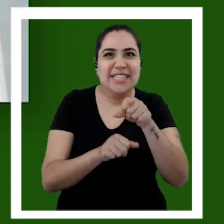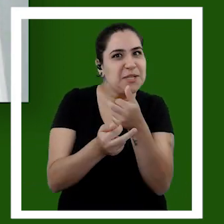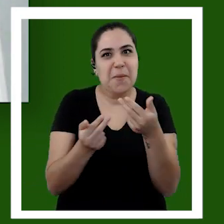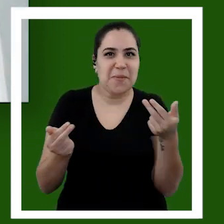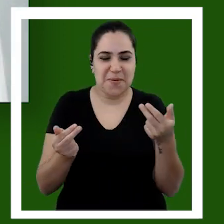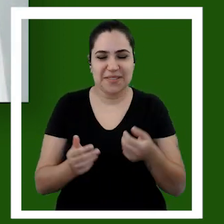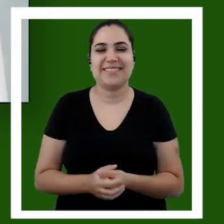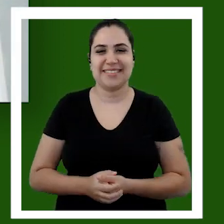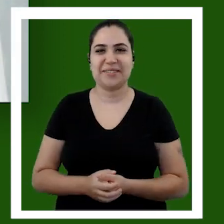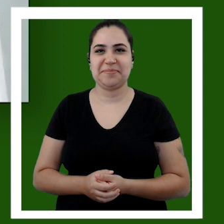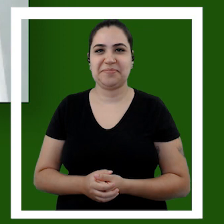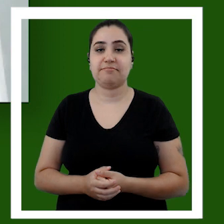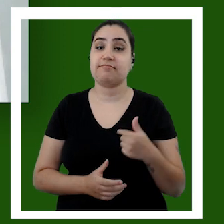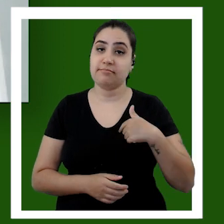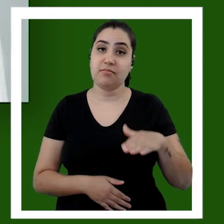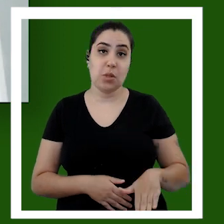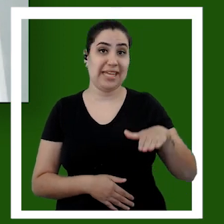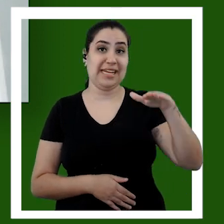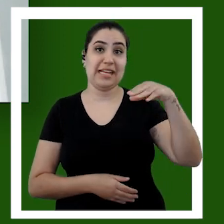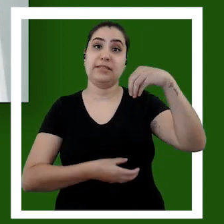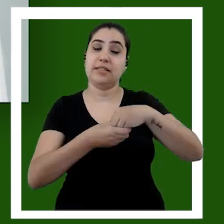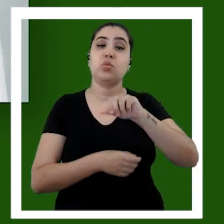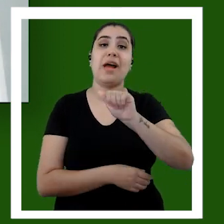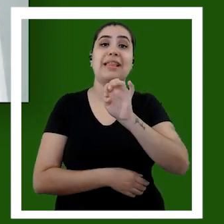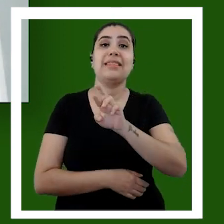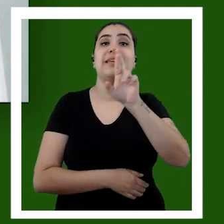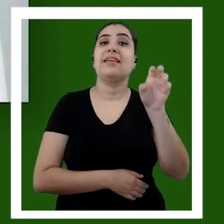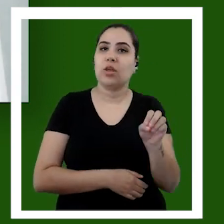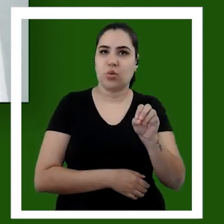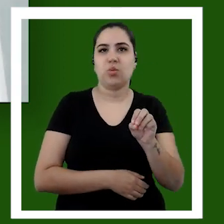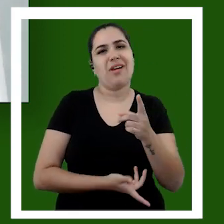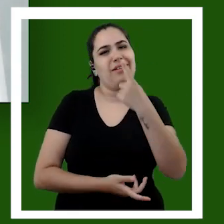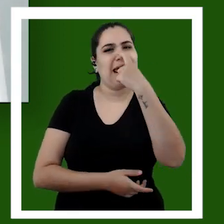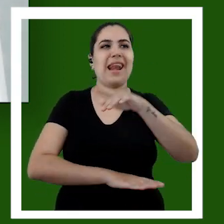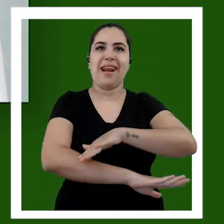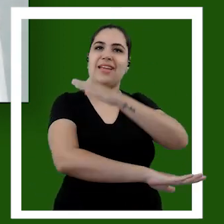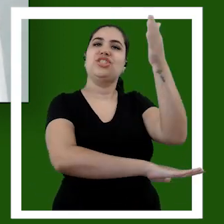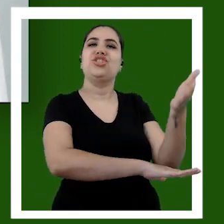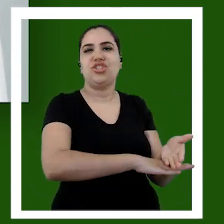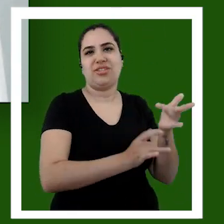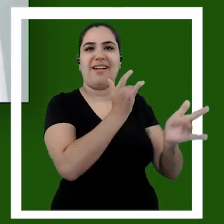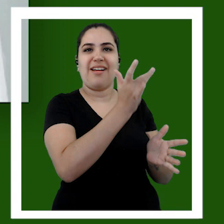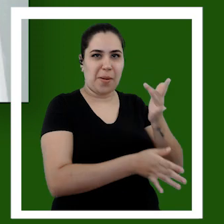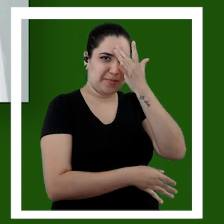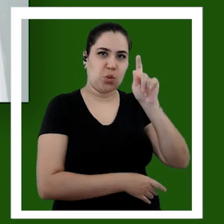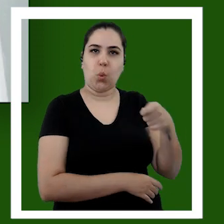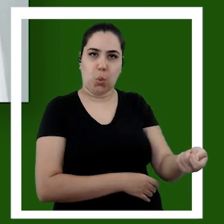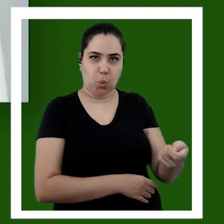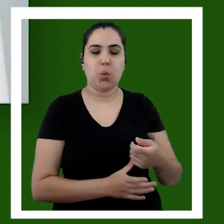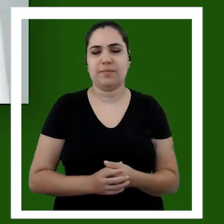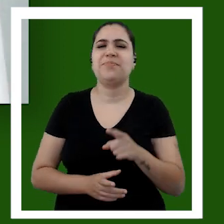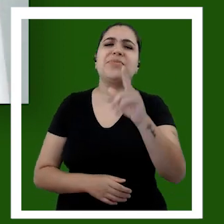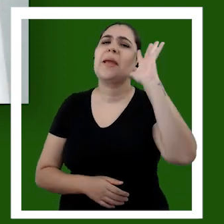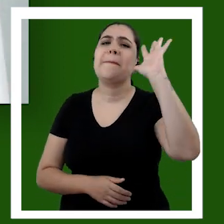estava catando alguma coisa, que eu fui criado dentro de um aterro ou de um lixão, como as pessoas